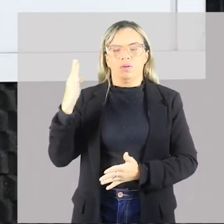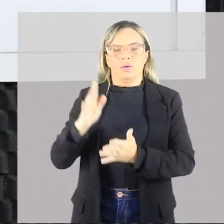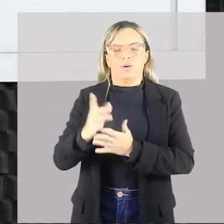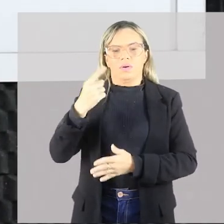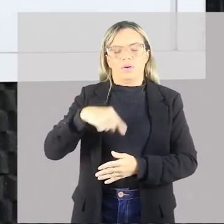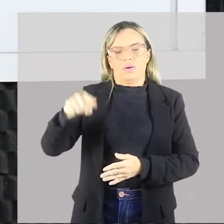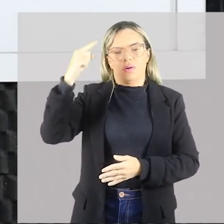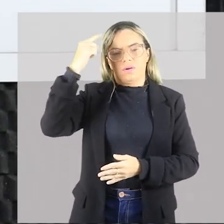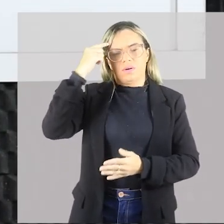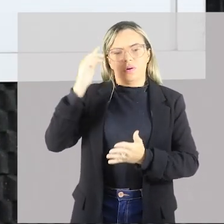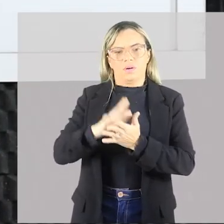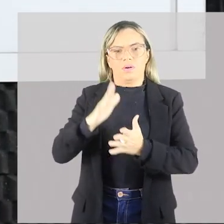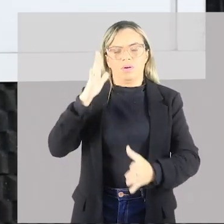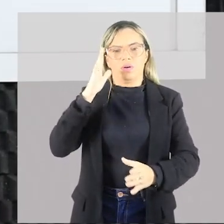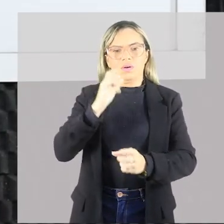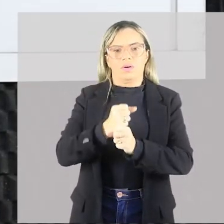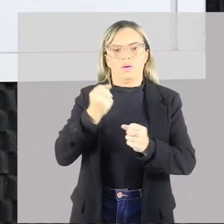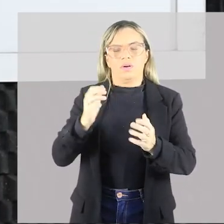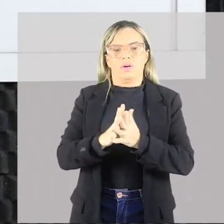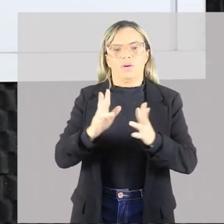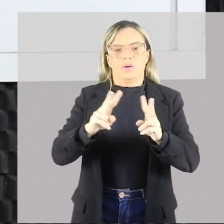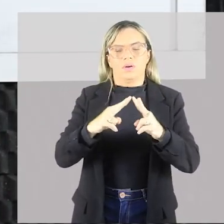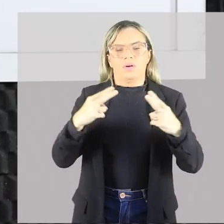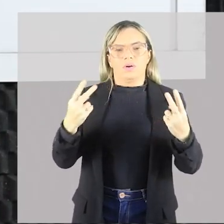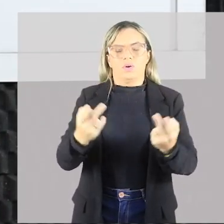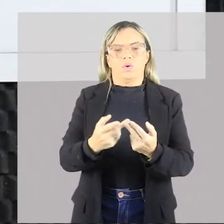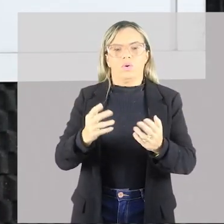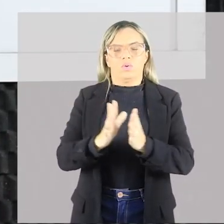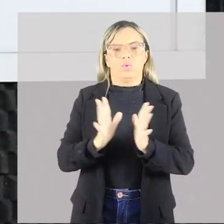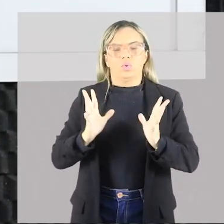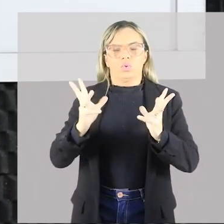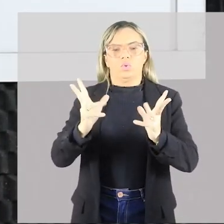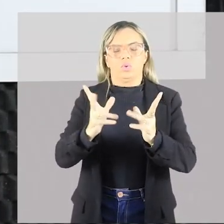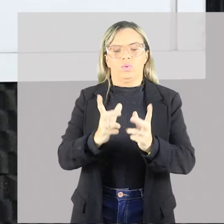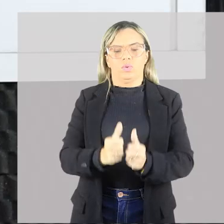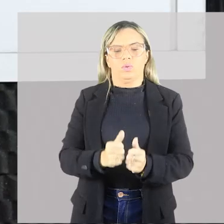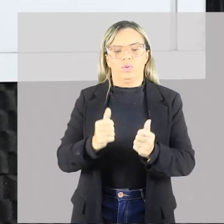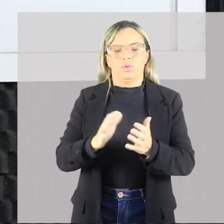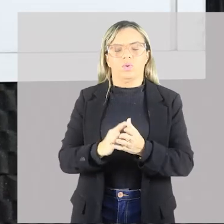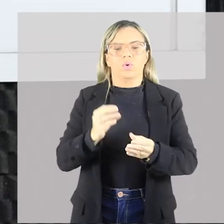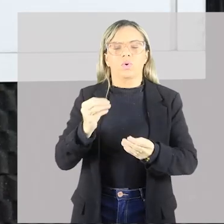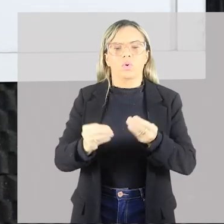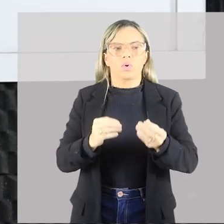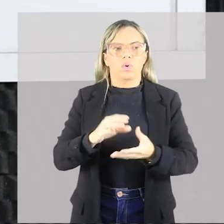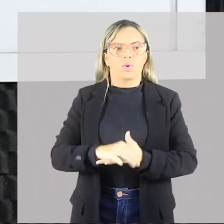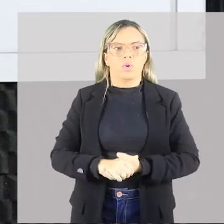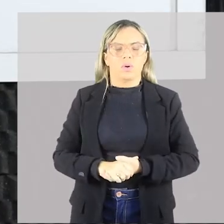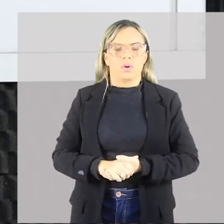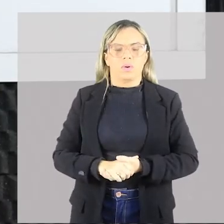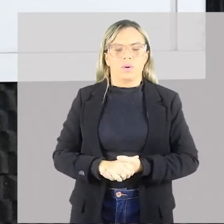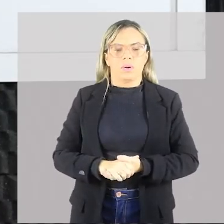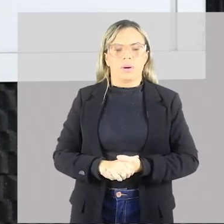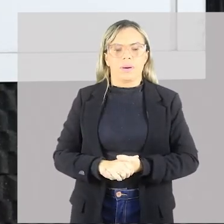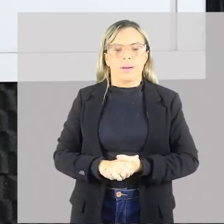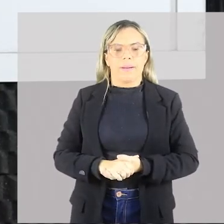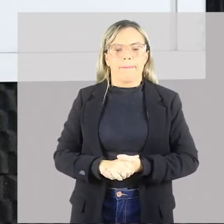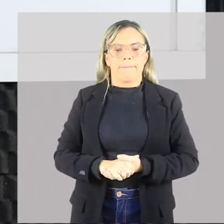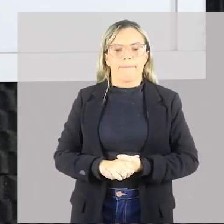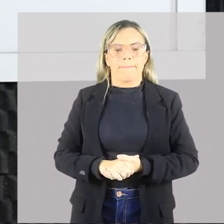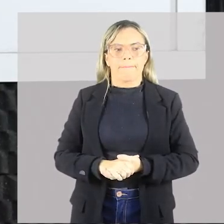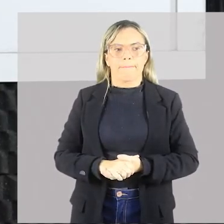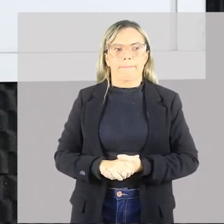se eu calcular o volume total, vamos calcular o volume total. O volume